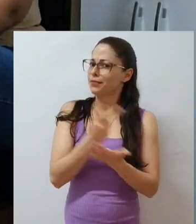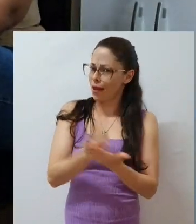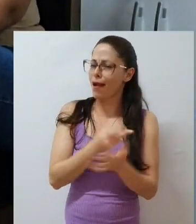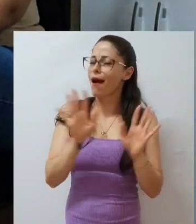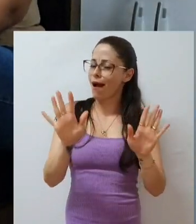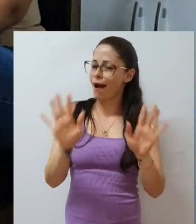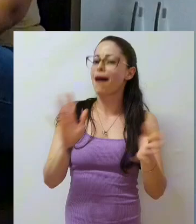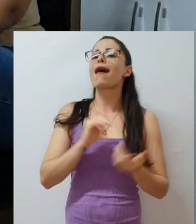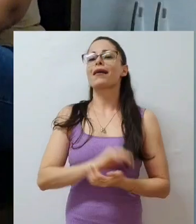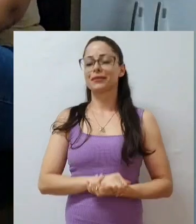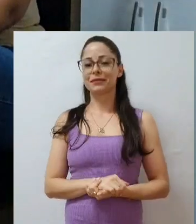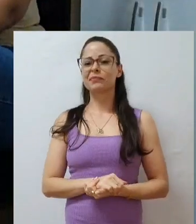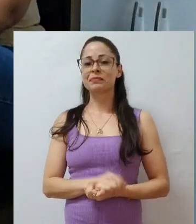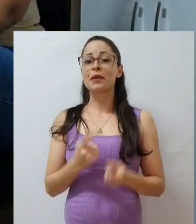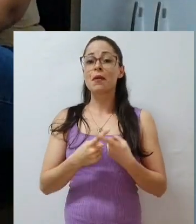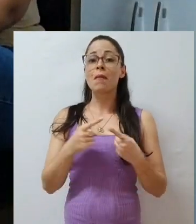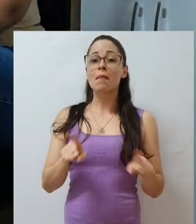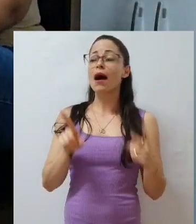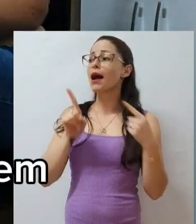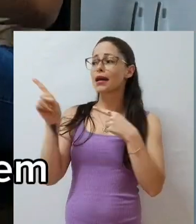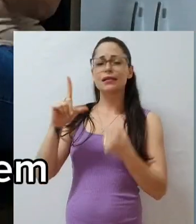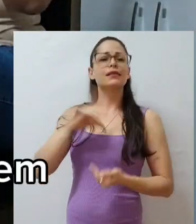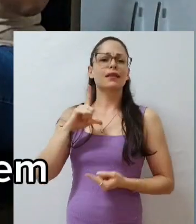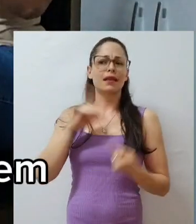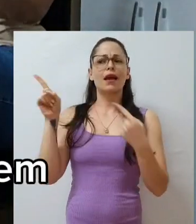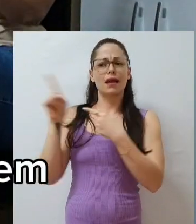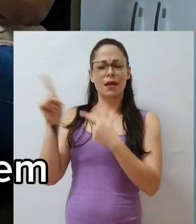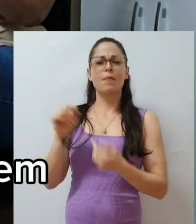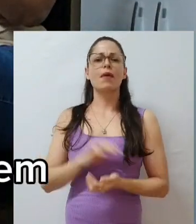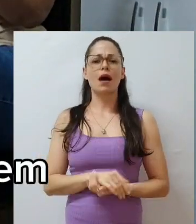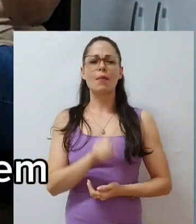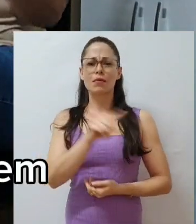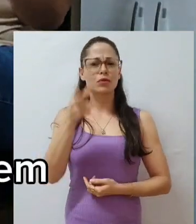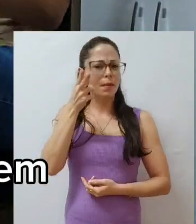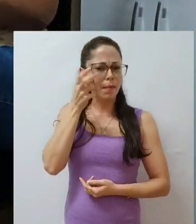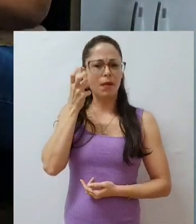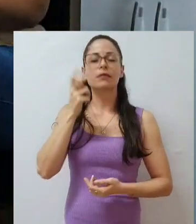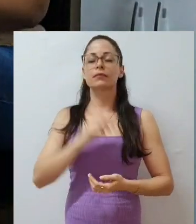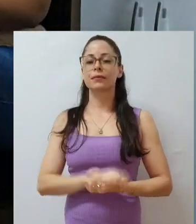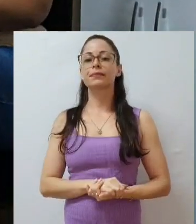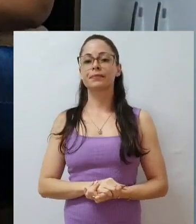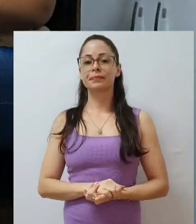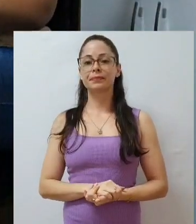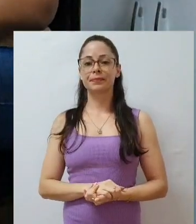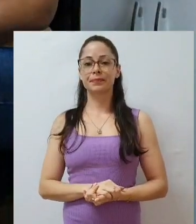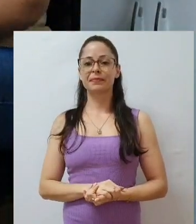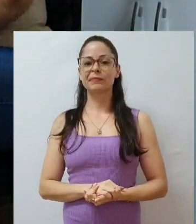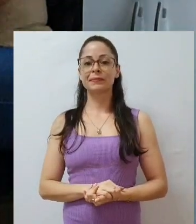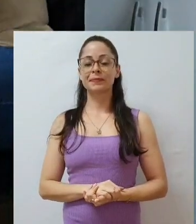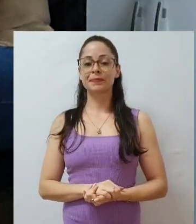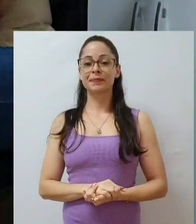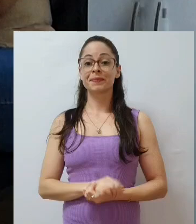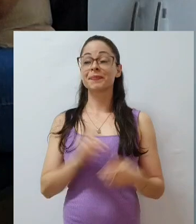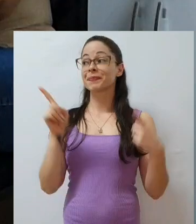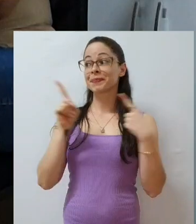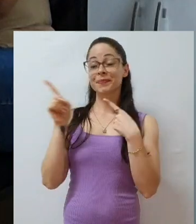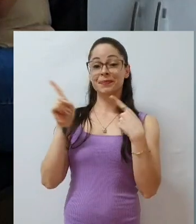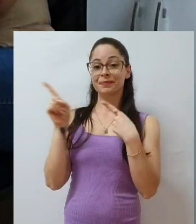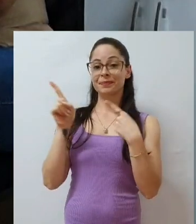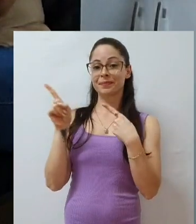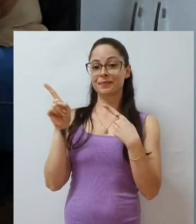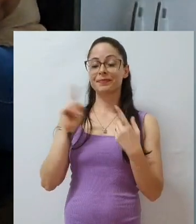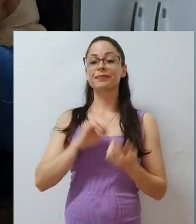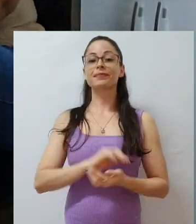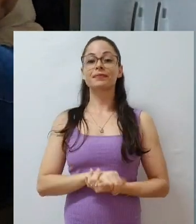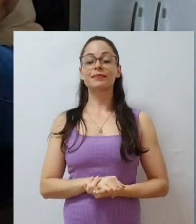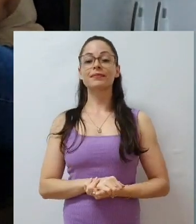aqui. Mas vai mostrando um pouco das imagens, né, para vocês ir relacionando quem é quem. Ó, nós temos a